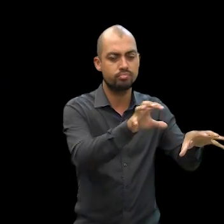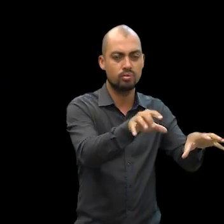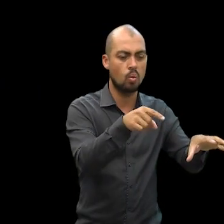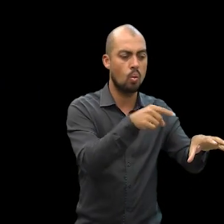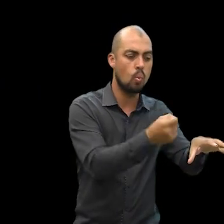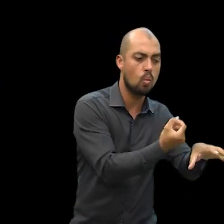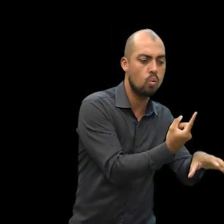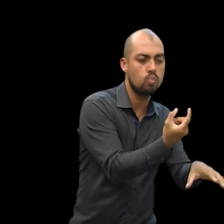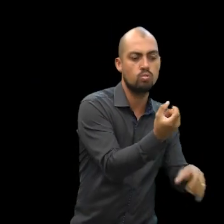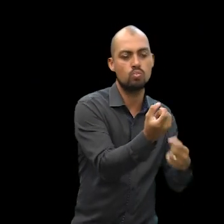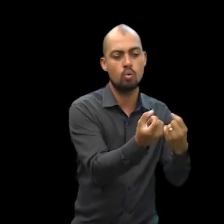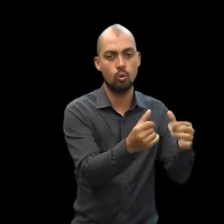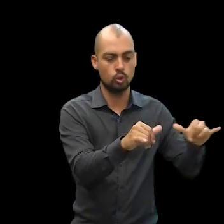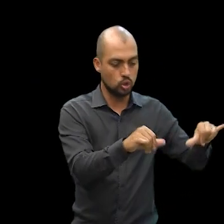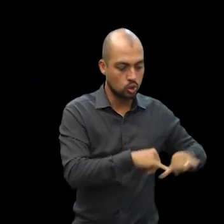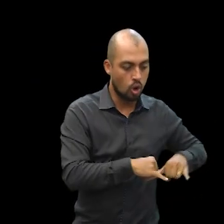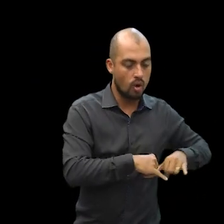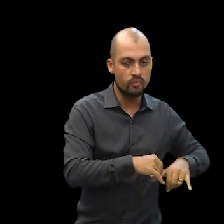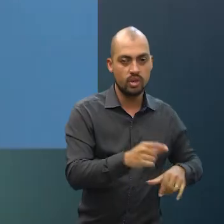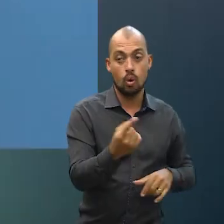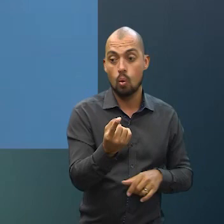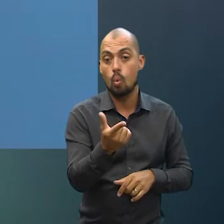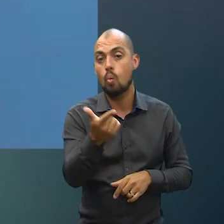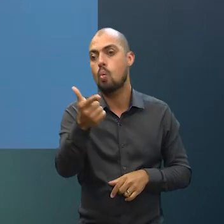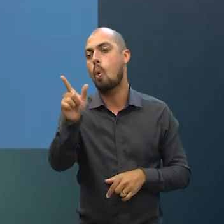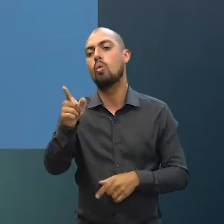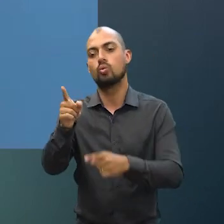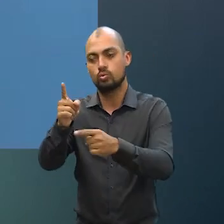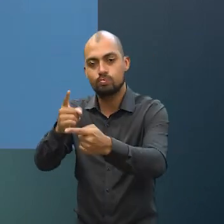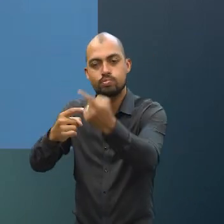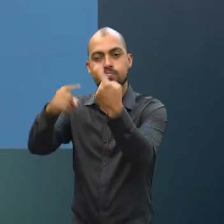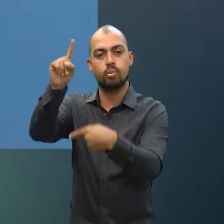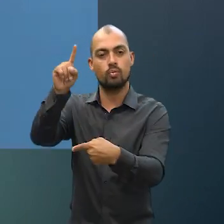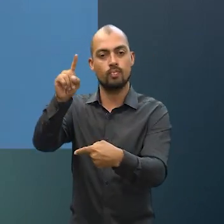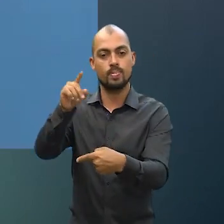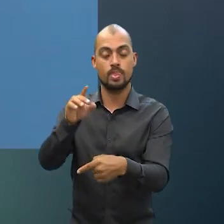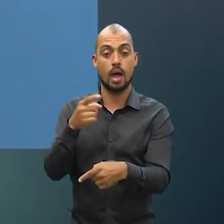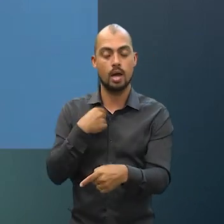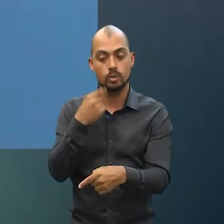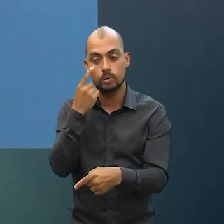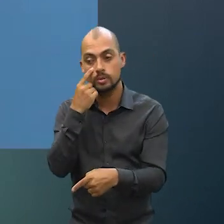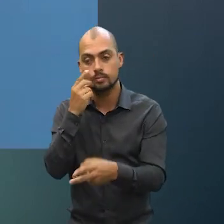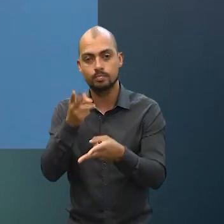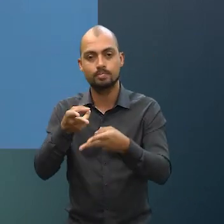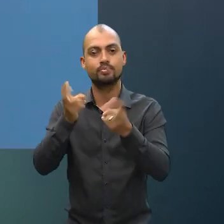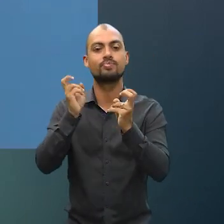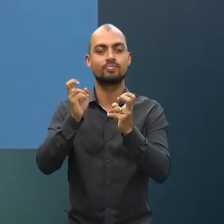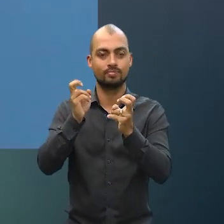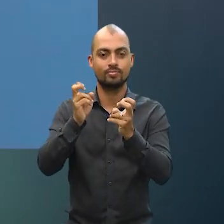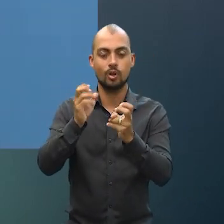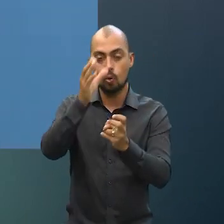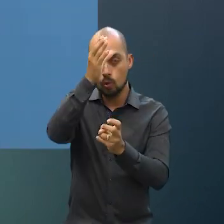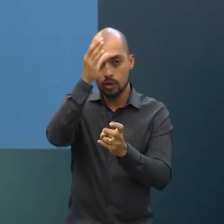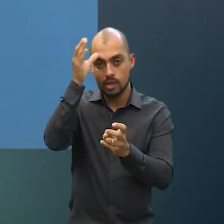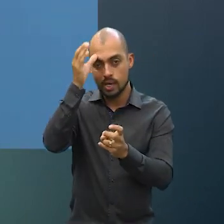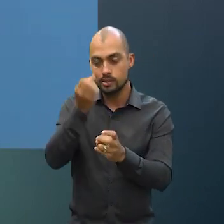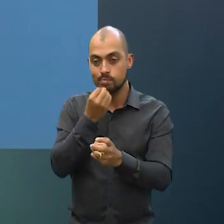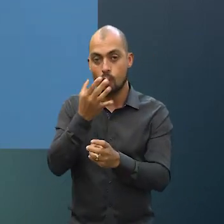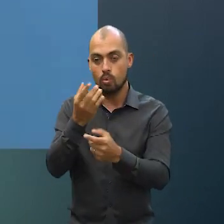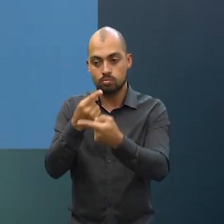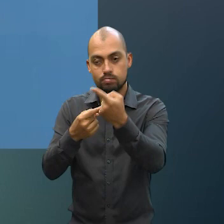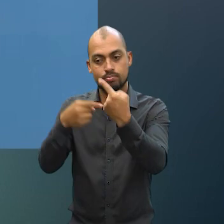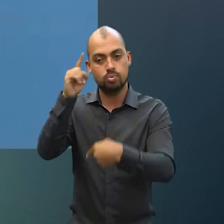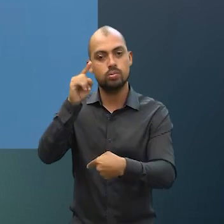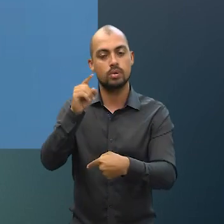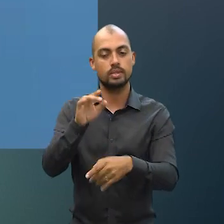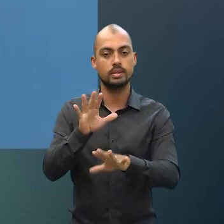tendo um bom desempenho, e a gente pegou essa onda do bom desempenho dos nossos clientes. E também a